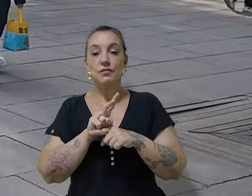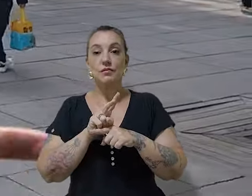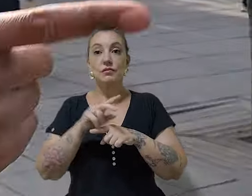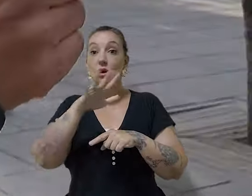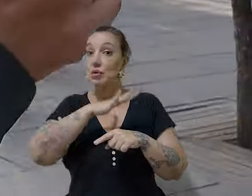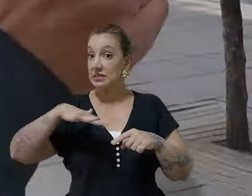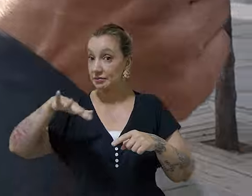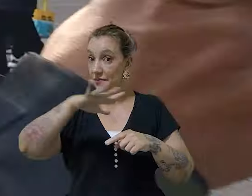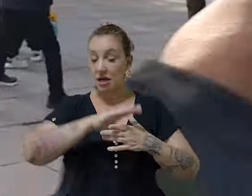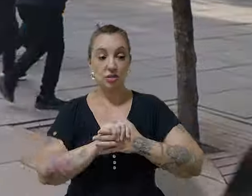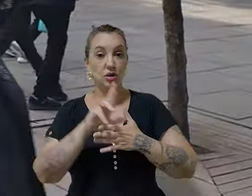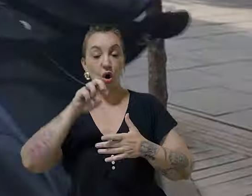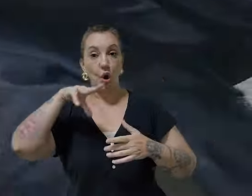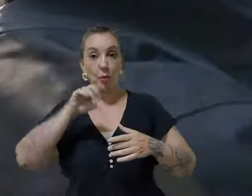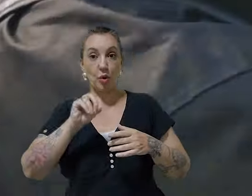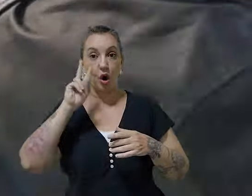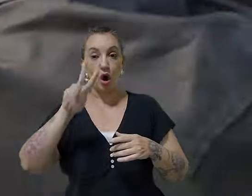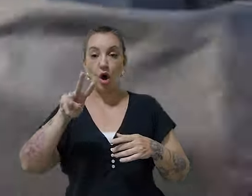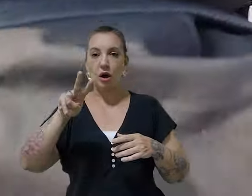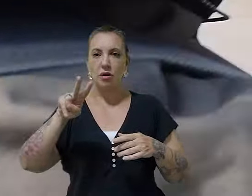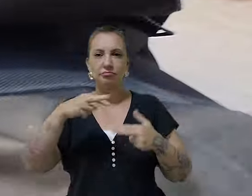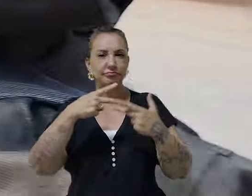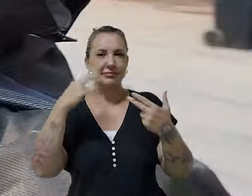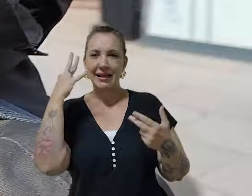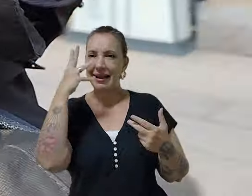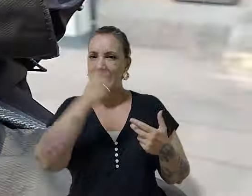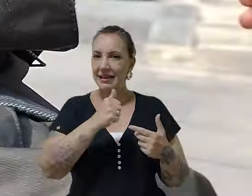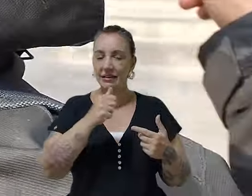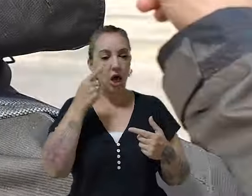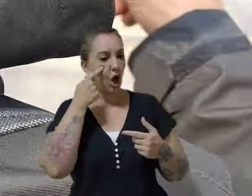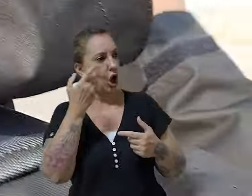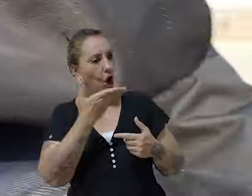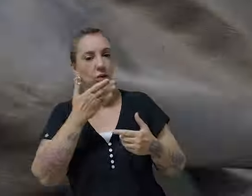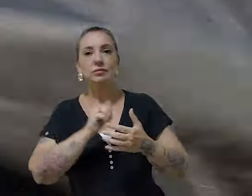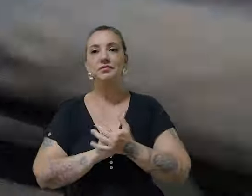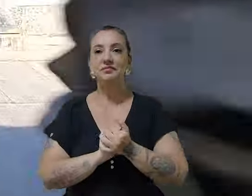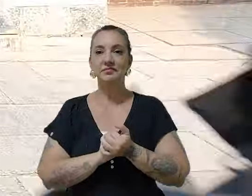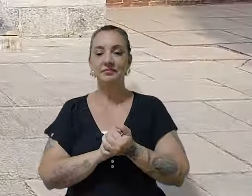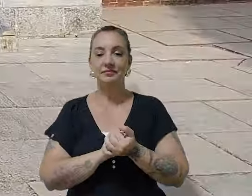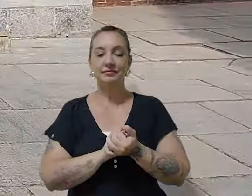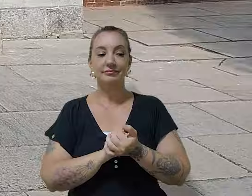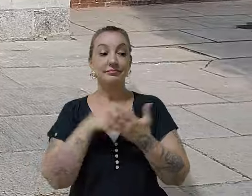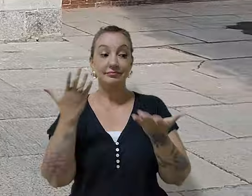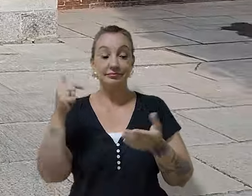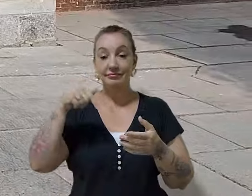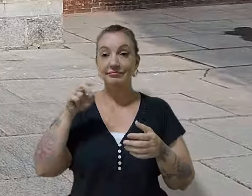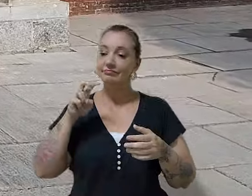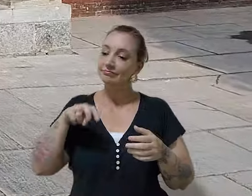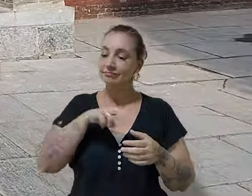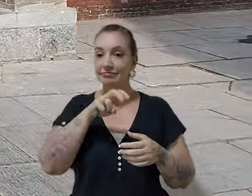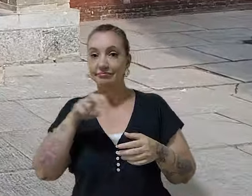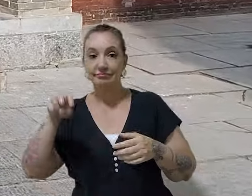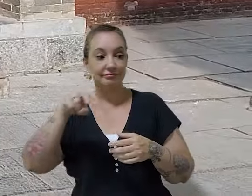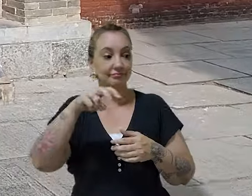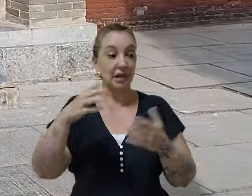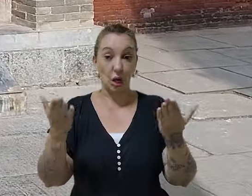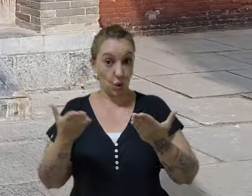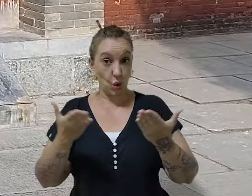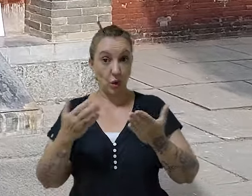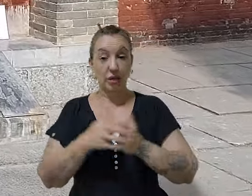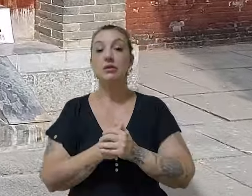o espaço. Rômulo, olha só que imagem linda essa aqui. Ó, oh. Bom, a gente está caminhando agora